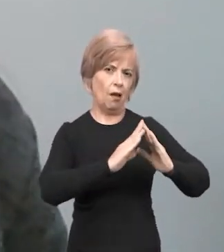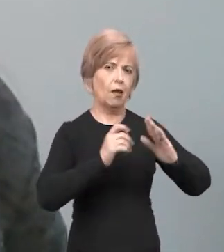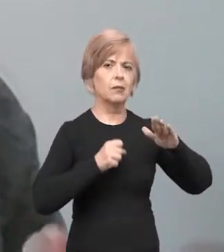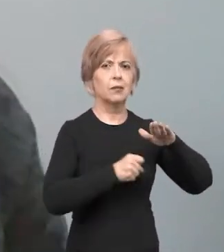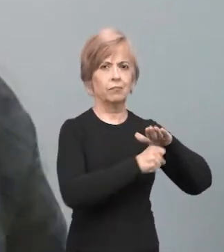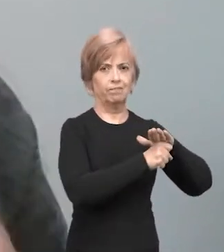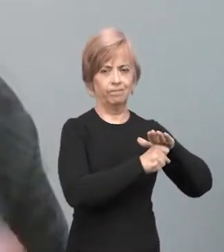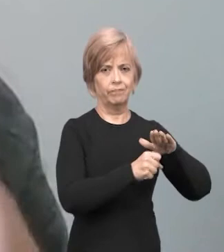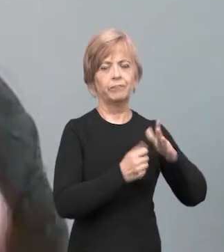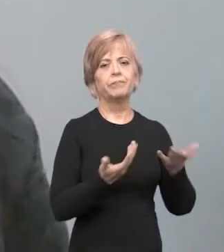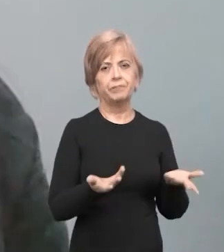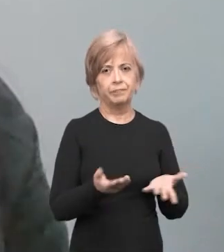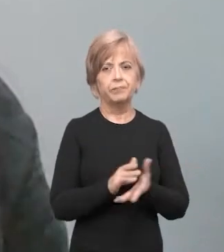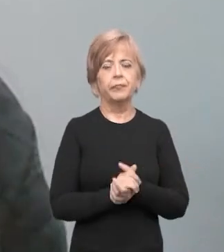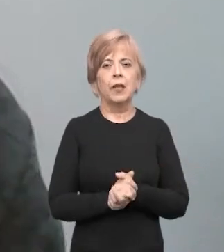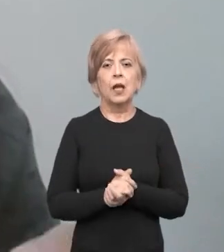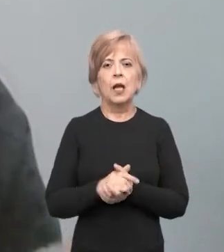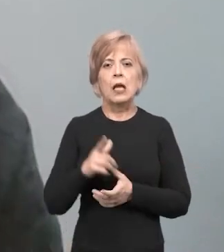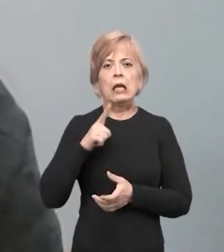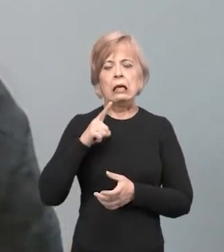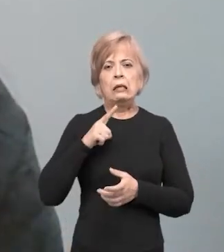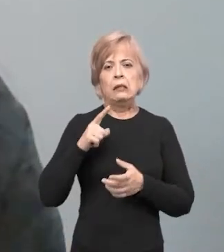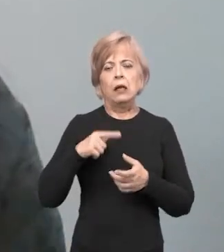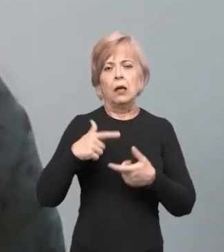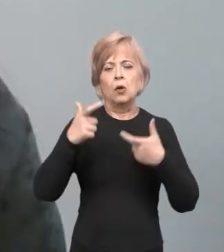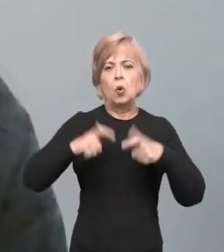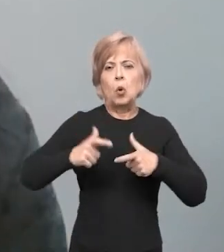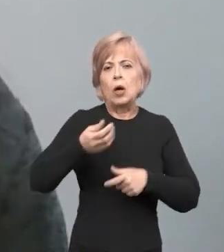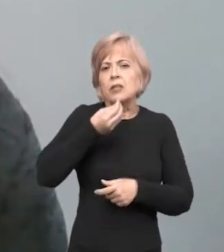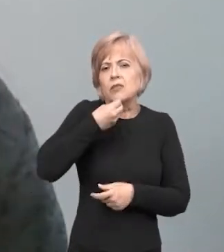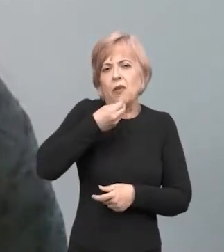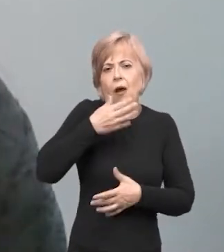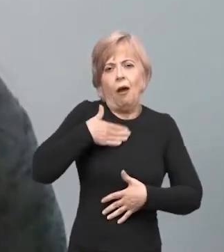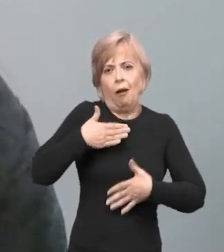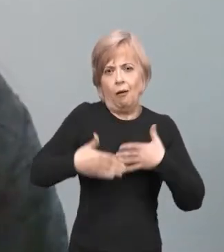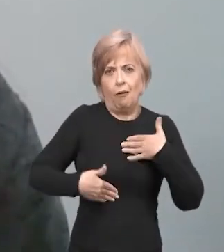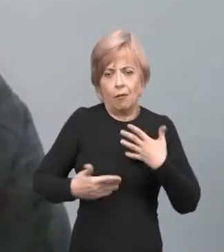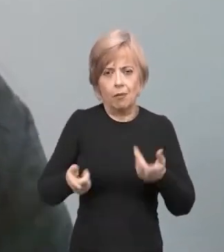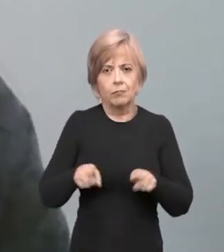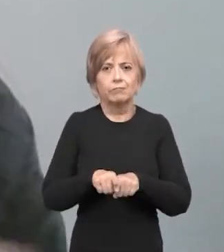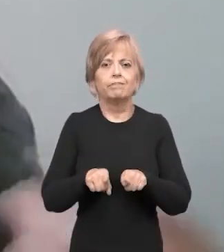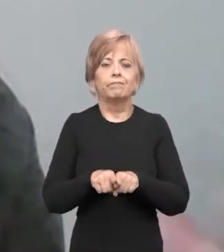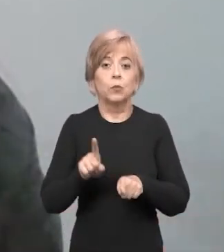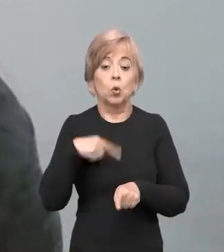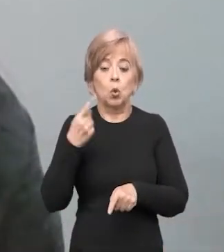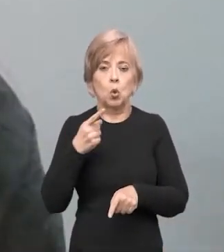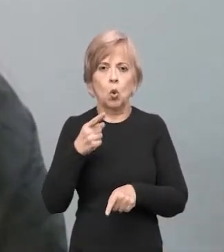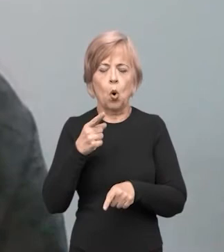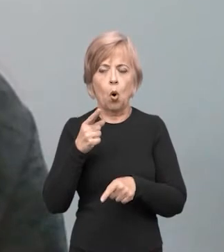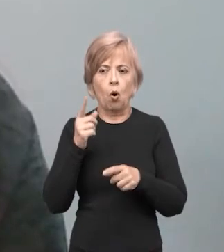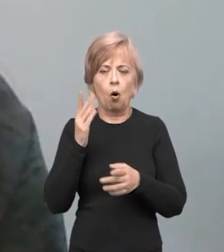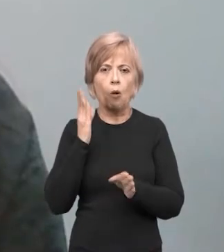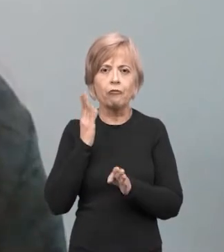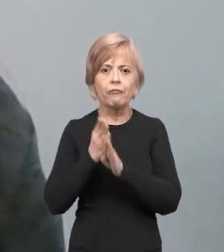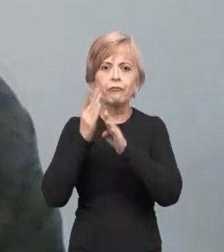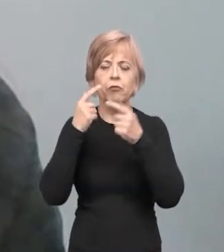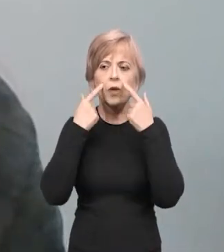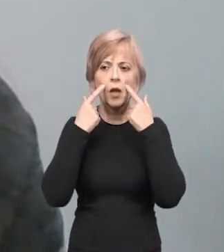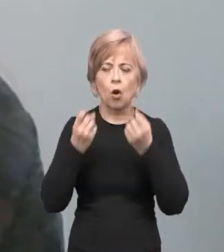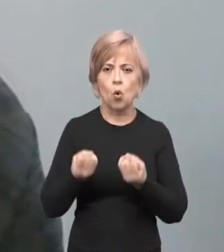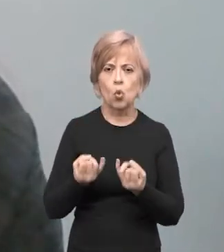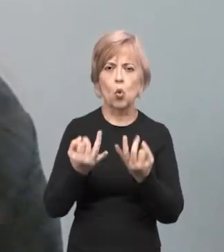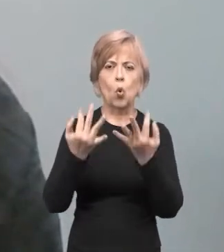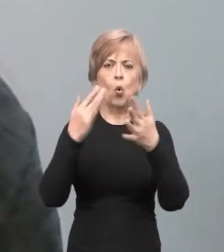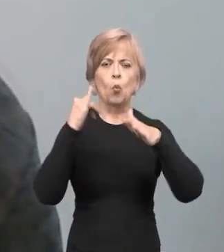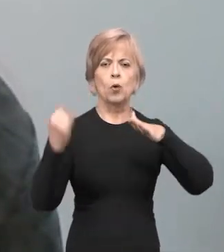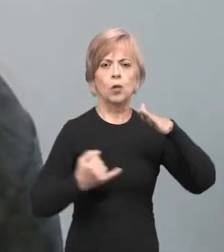nessas unidades de acolhimento, né, que são pessoas frágeis também. Aí a gente se deparou com um grande